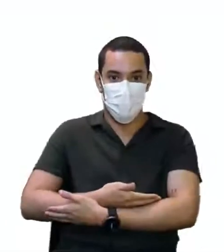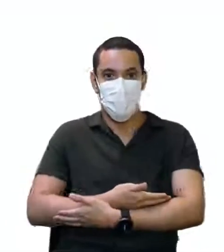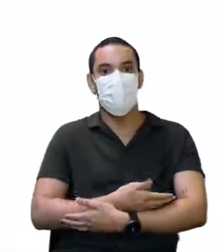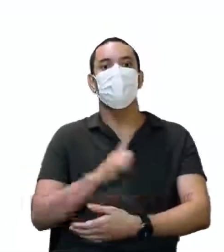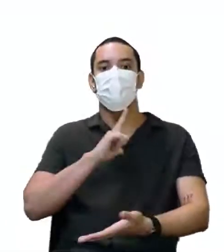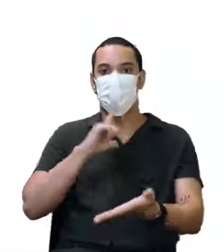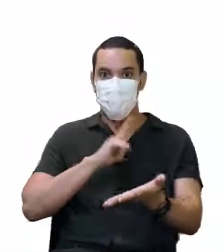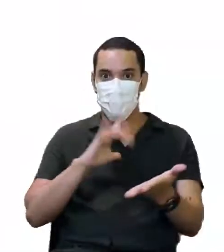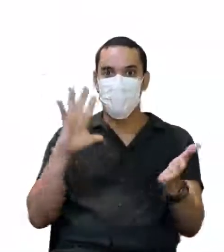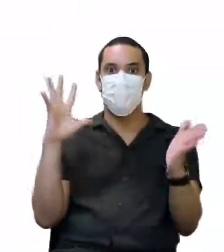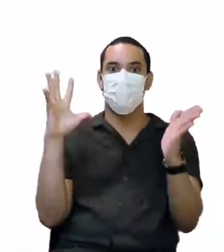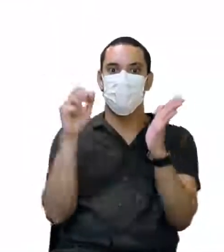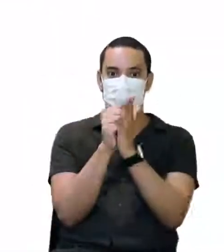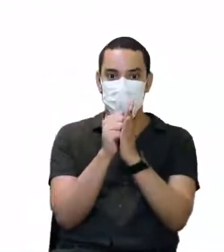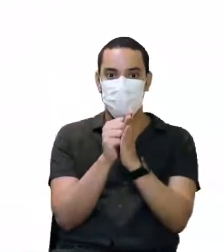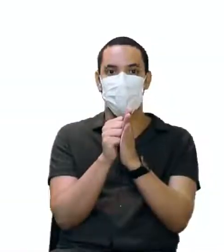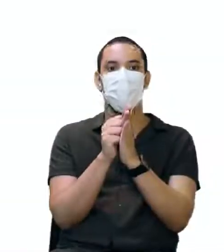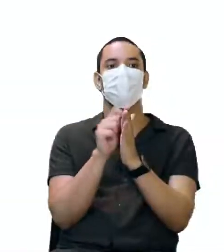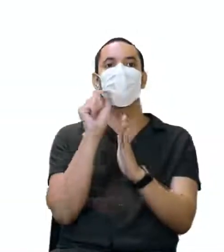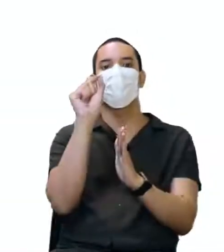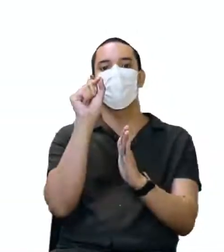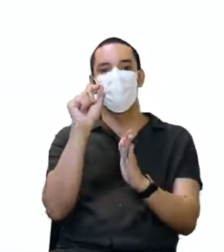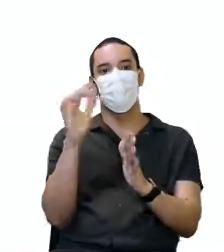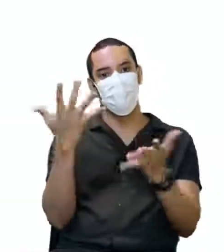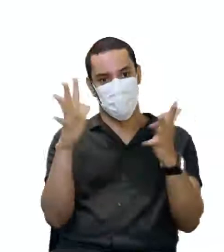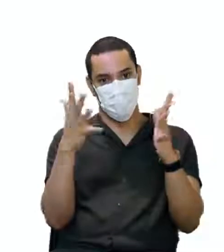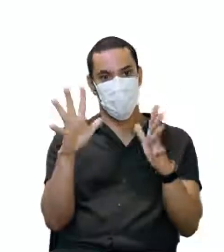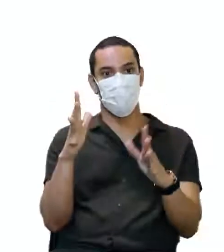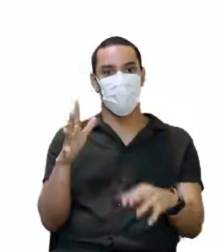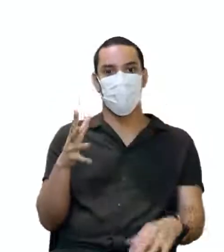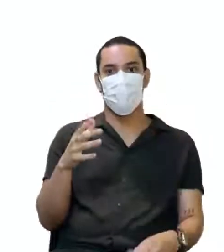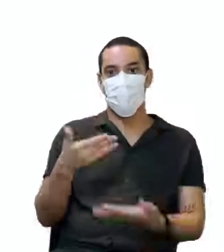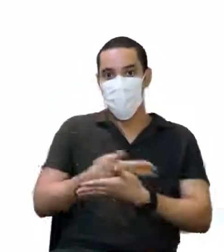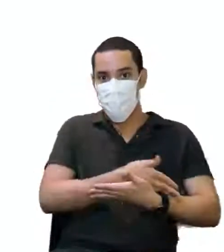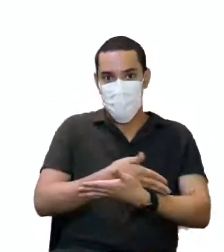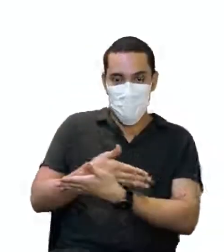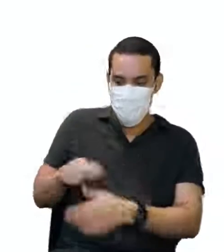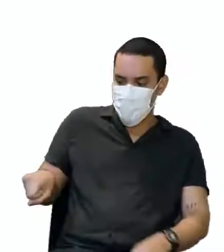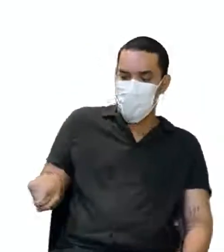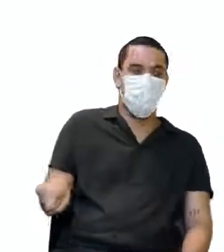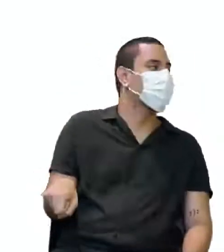gente tem registro de fotos que tem mais ou menos isso aí, arrastando, né?